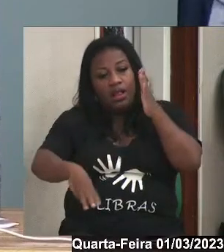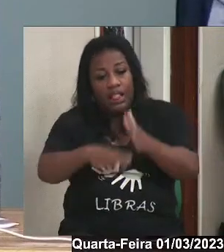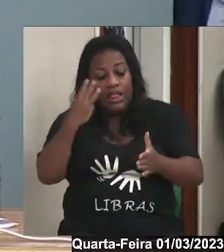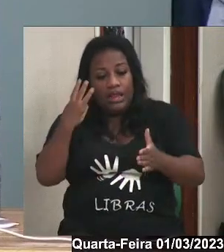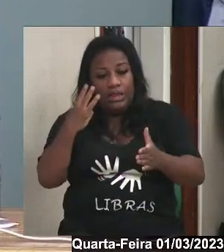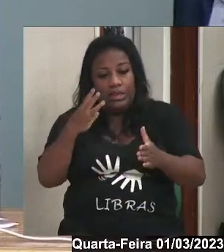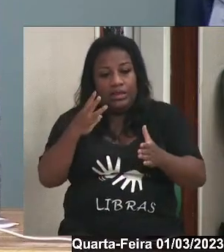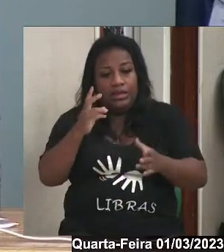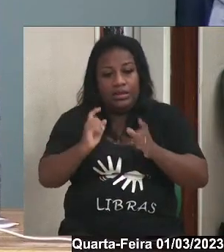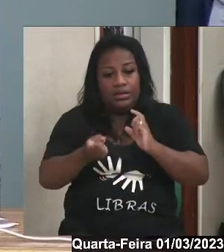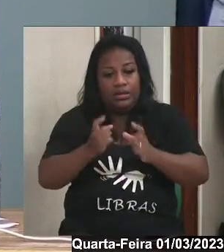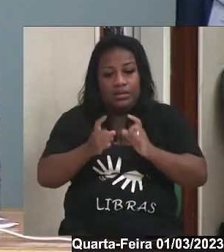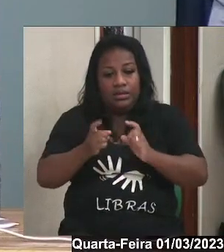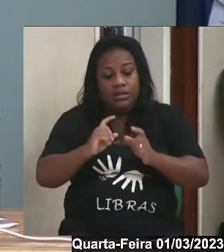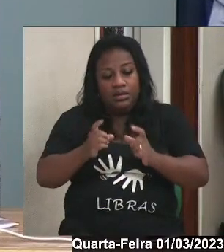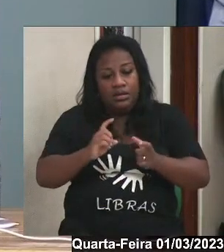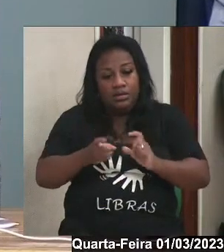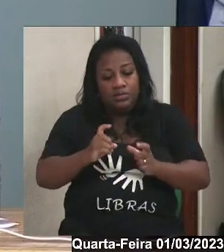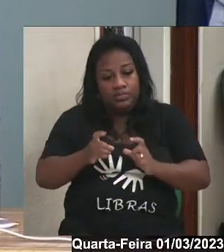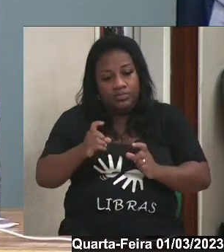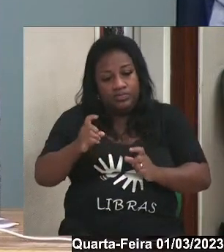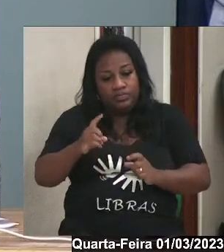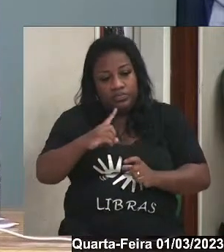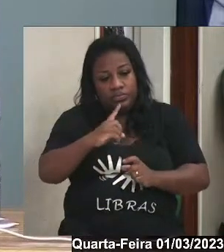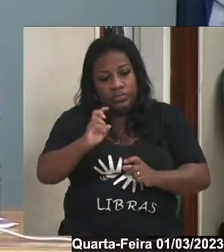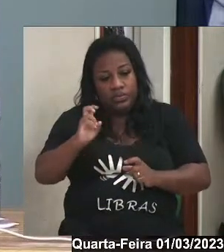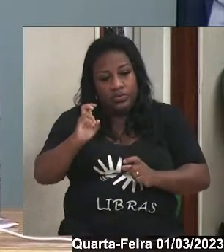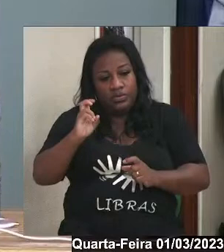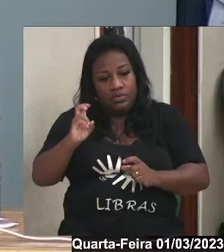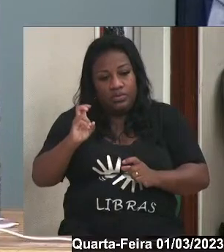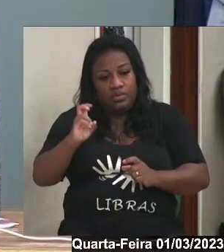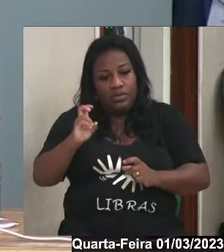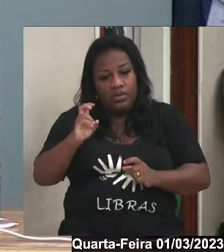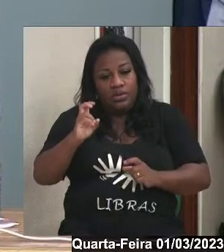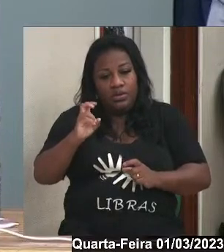3ª sessão ordinária, realizada no 15